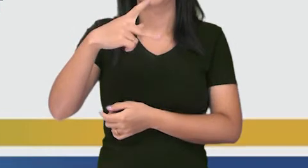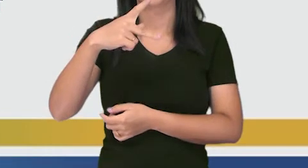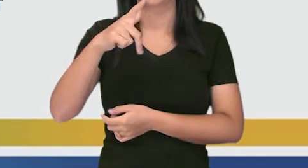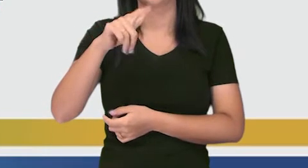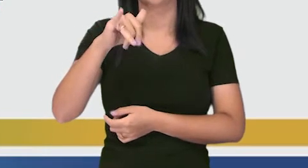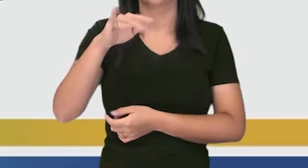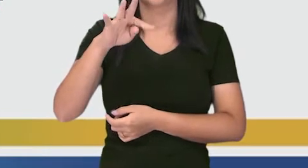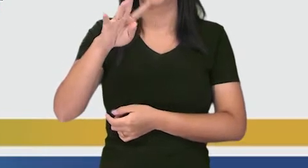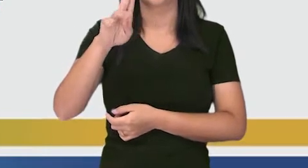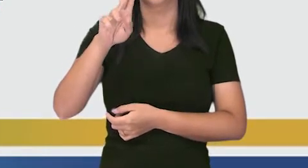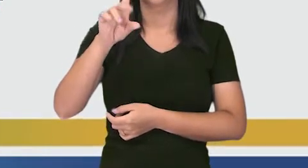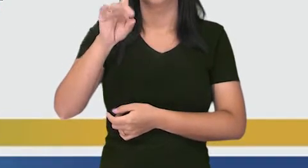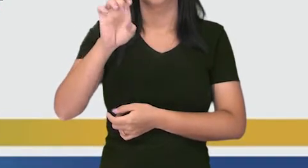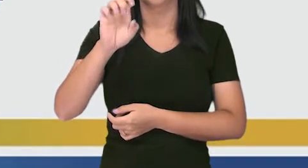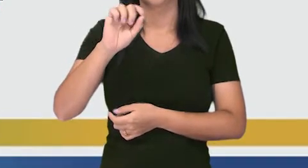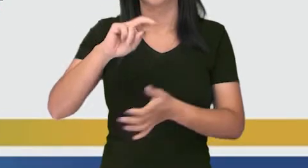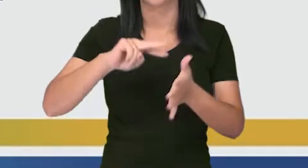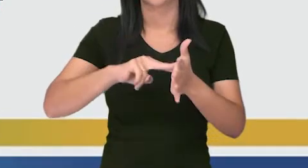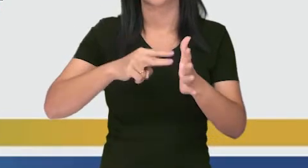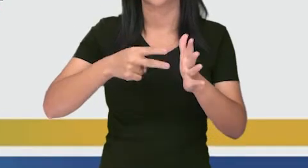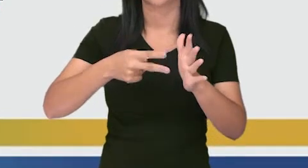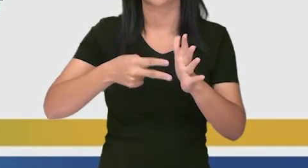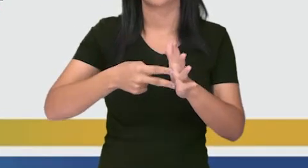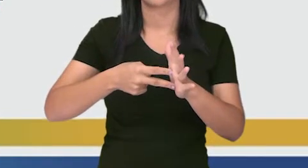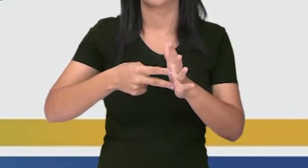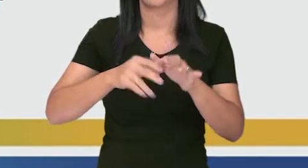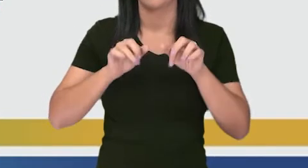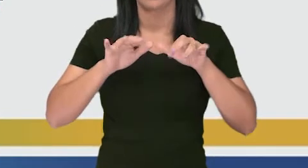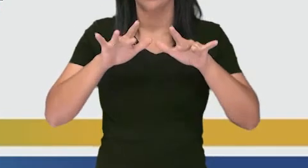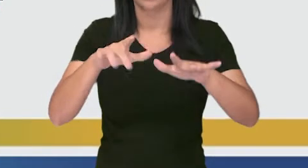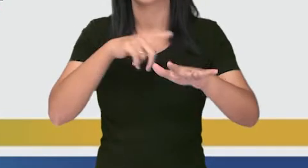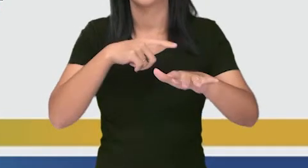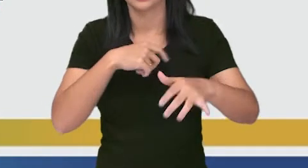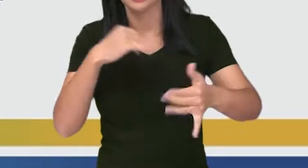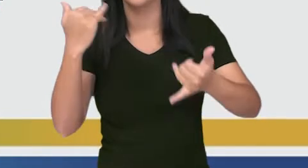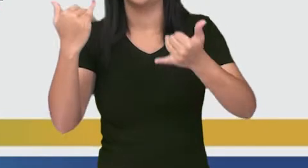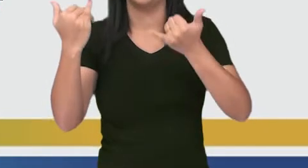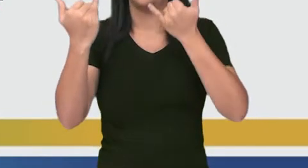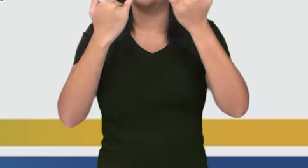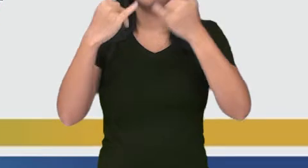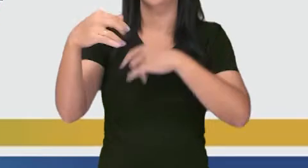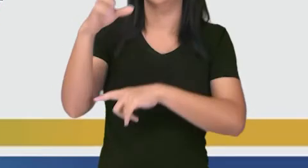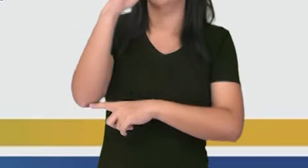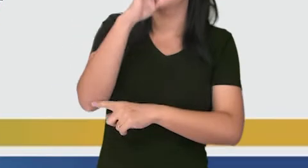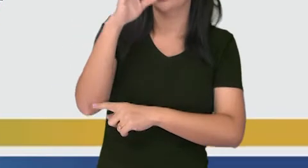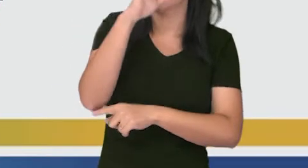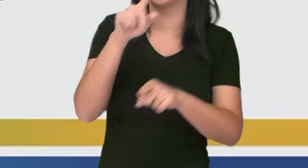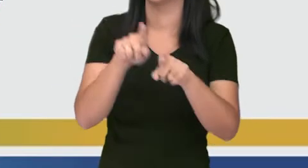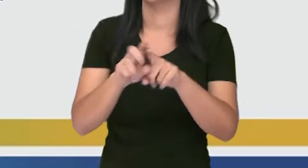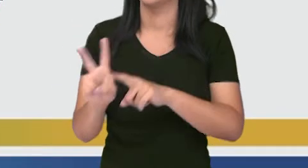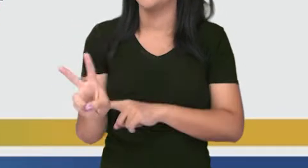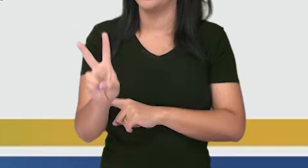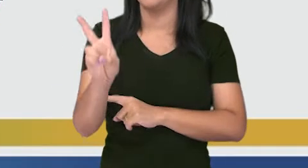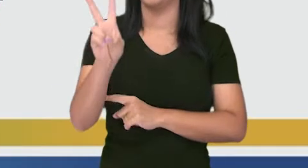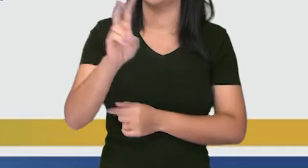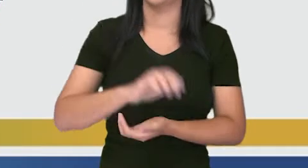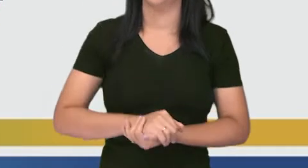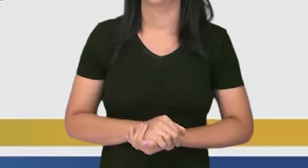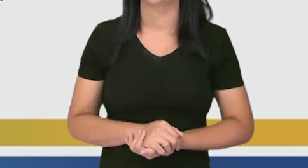é a distribuição normalmente contém as observações entre as quais os valores